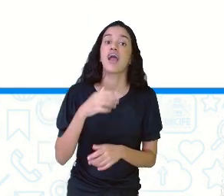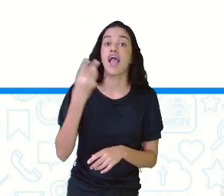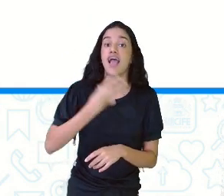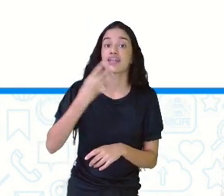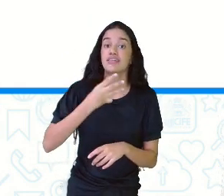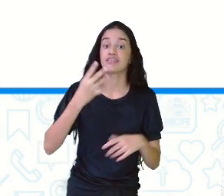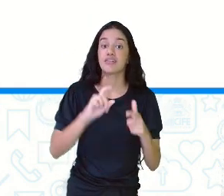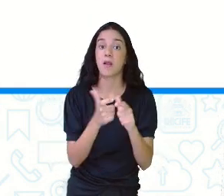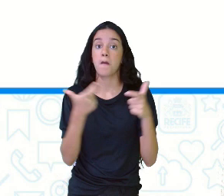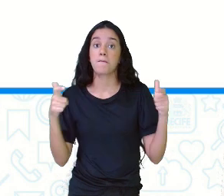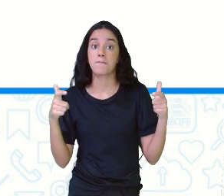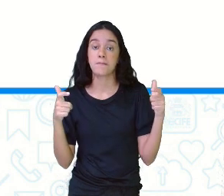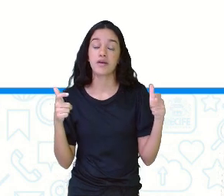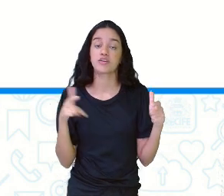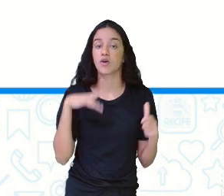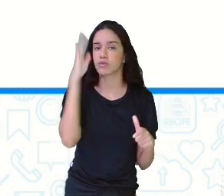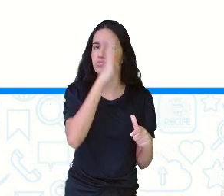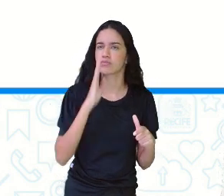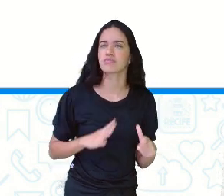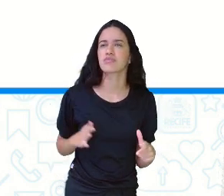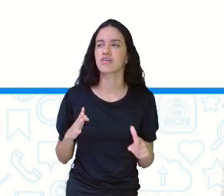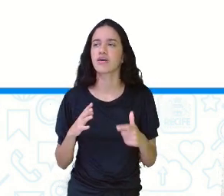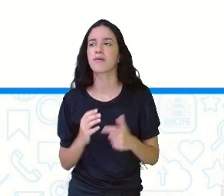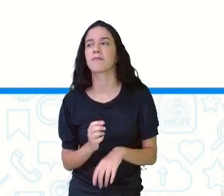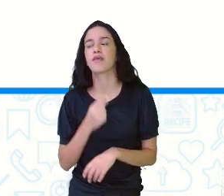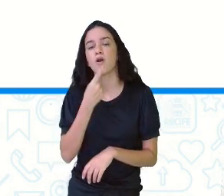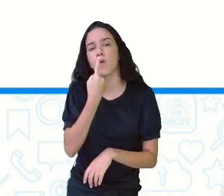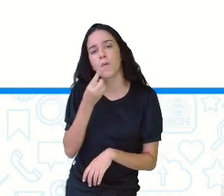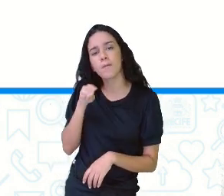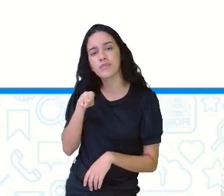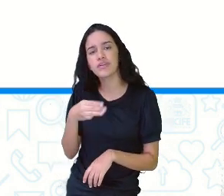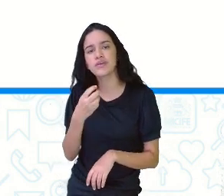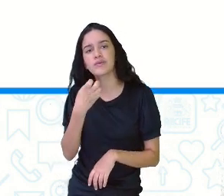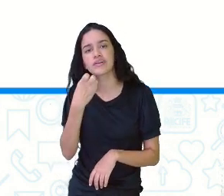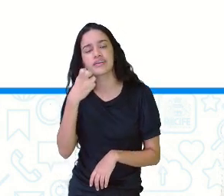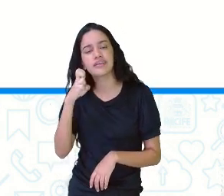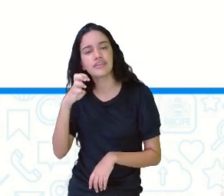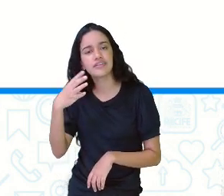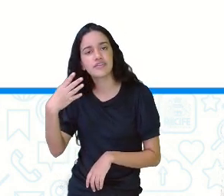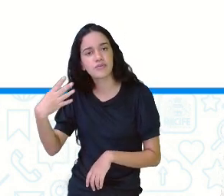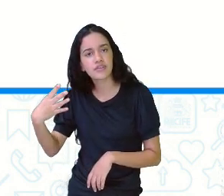do Brasil, com uma área de aproximadamente